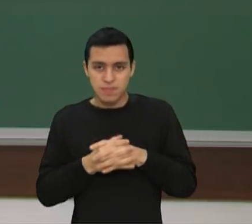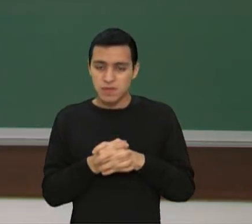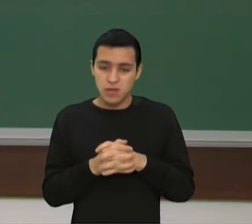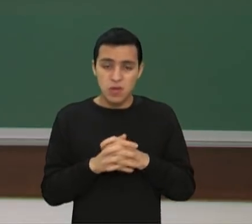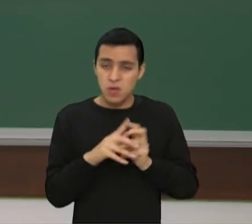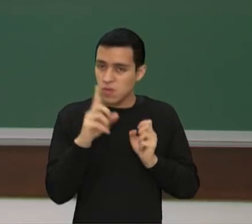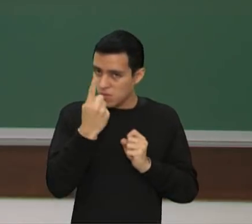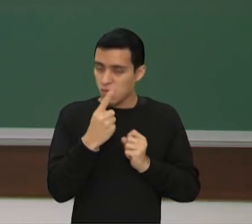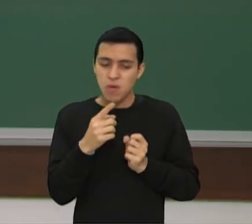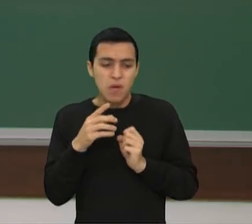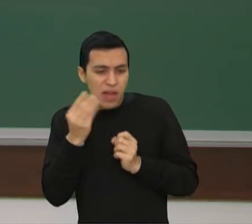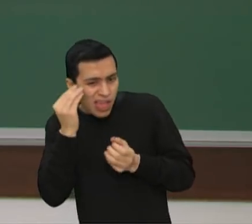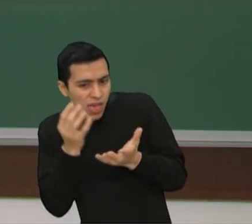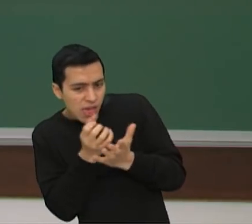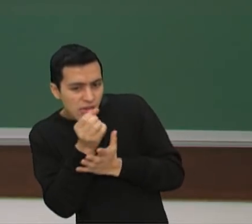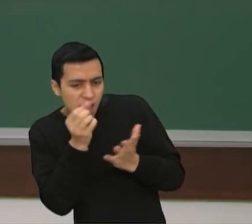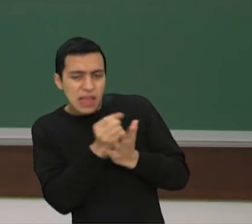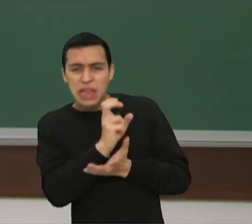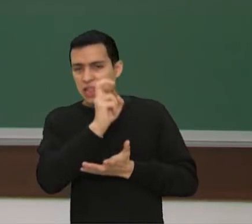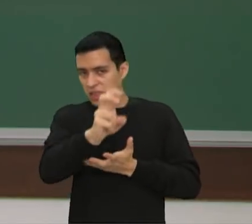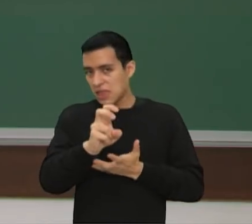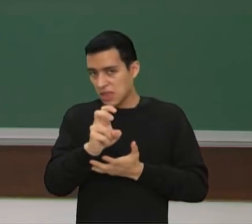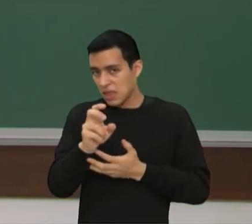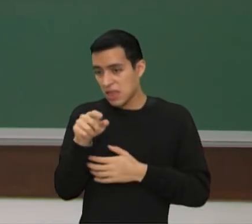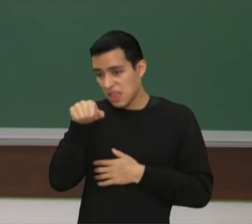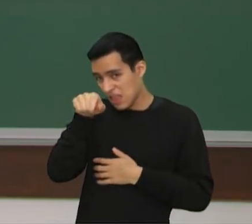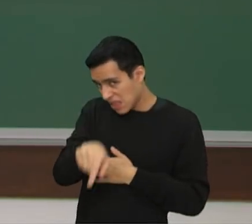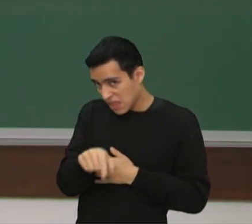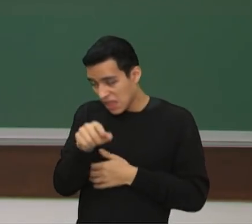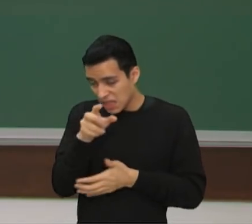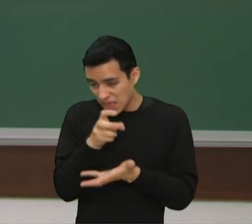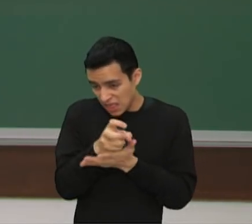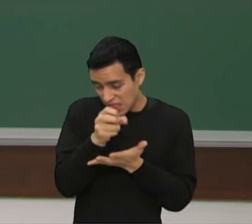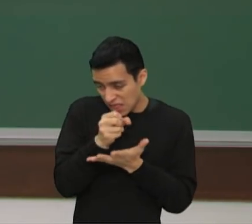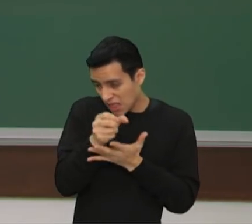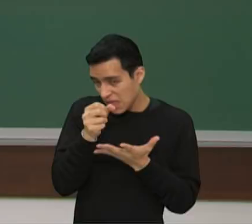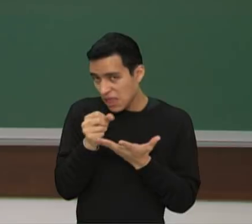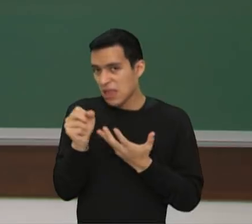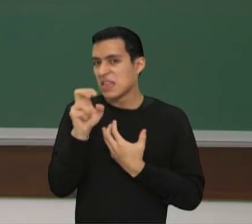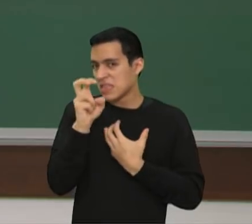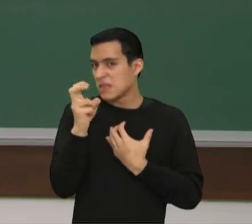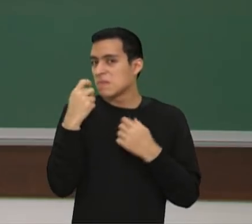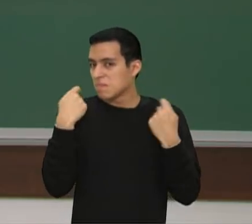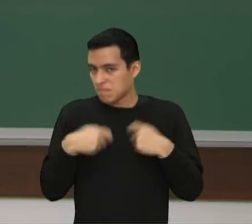captura 5 cachorros e a onça que ia capturar os 5 cachorros, ela tem que